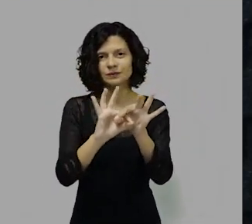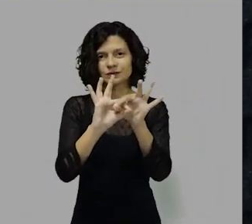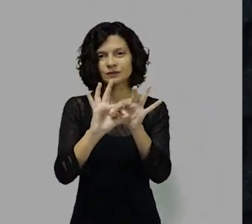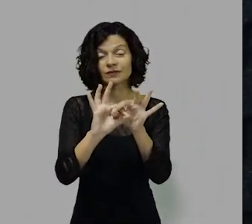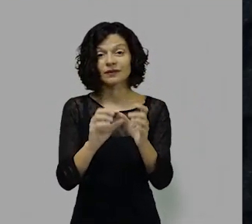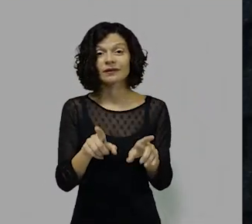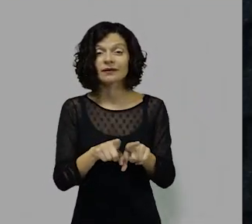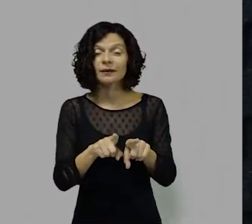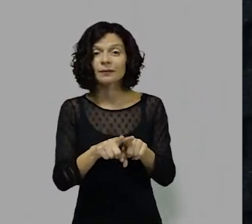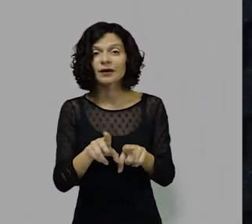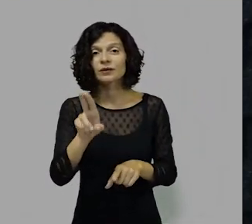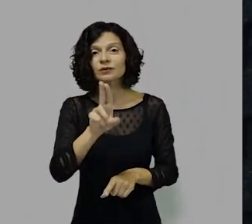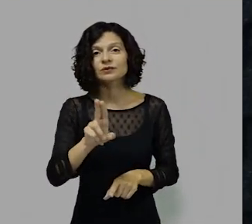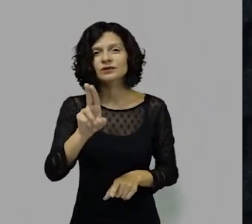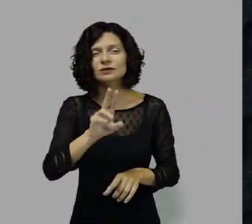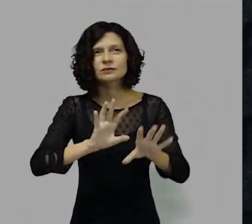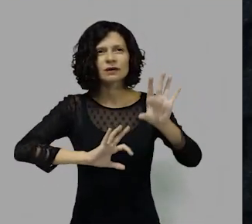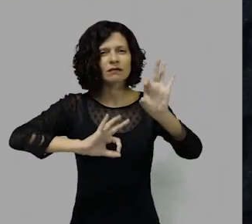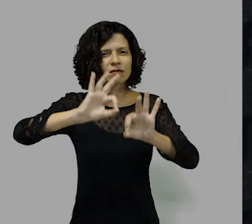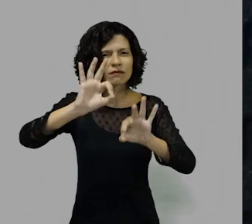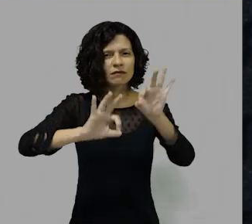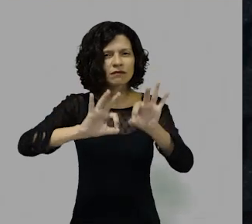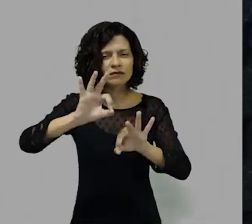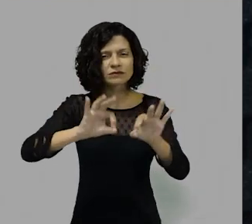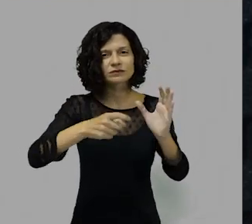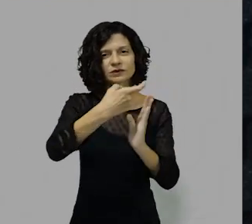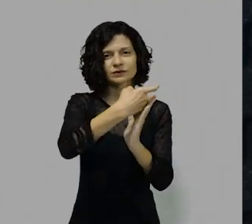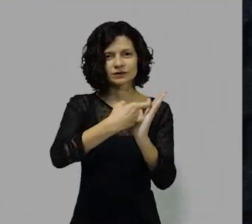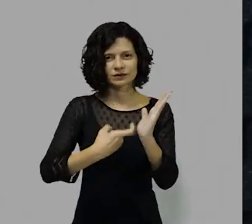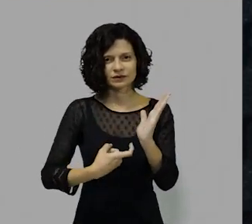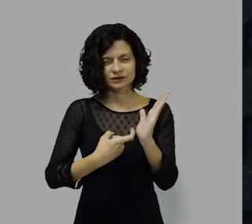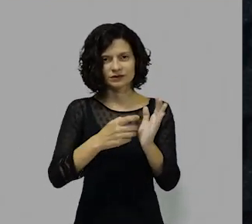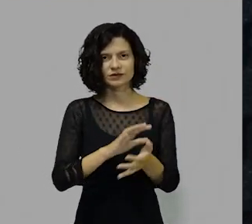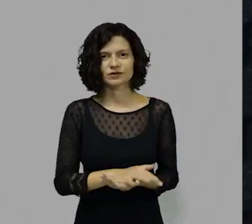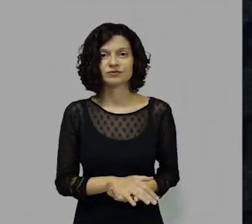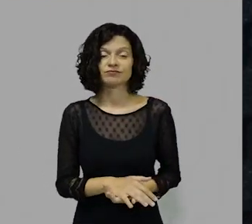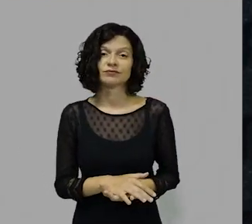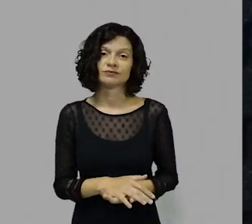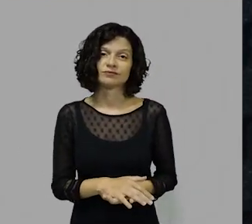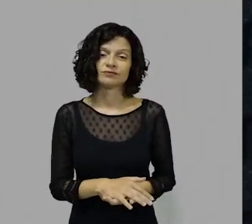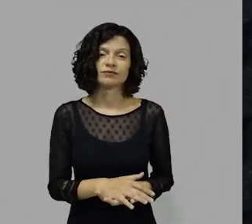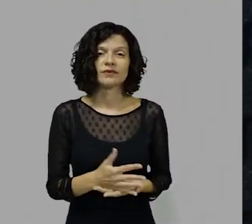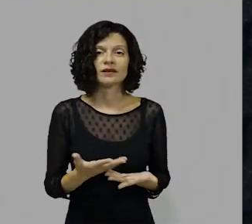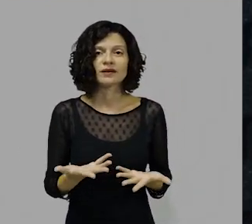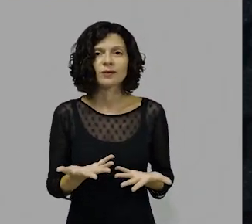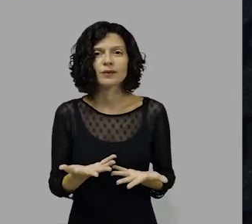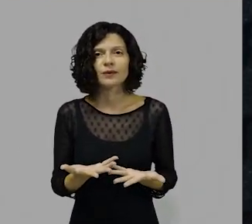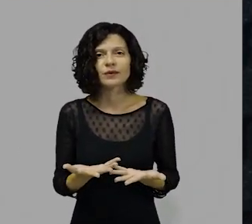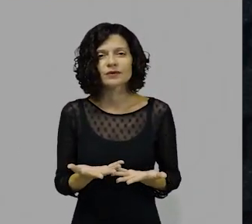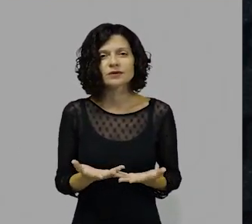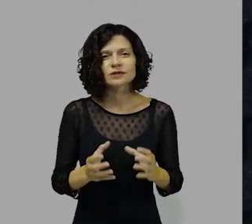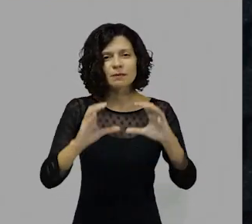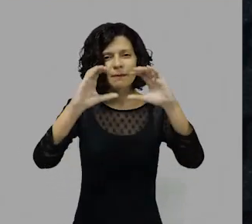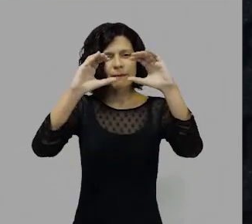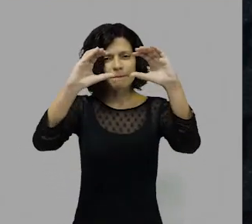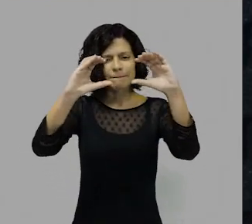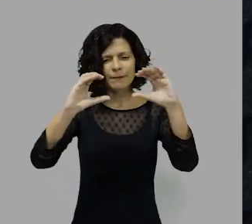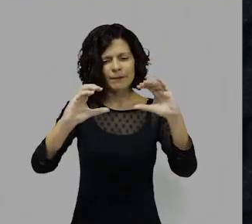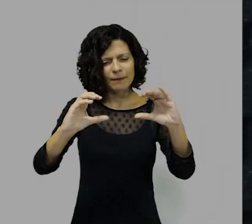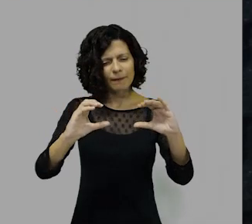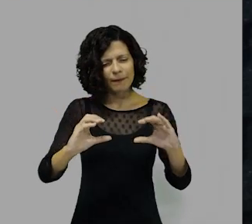para estabelecer relação de organização textual, ou seja, eu organizo os diferentes parágrafos do